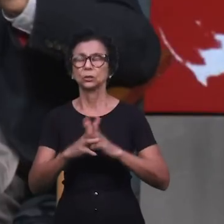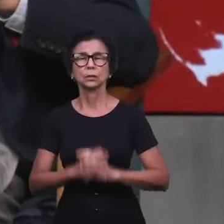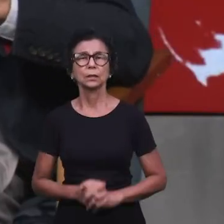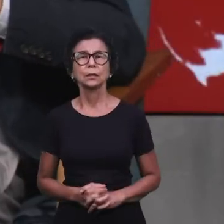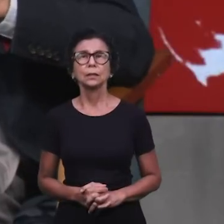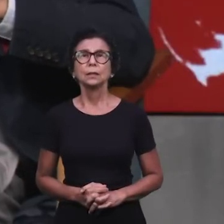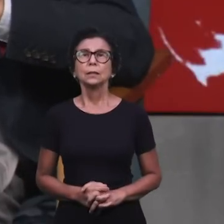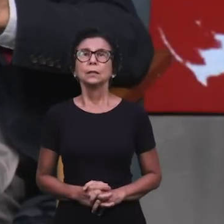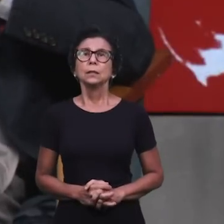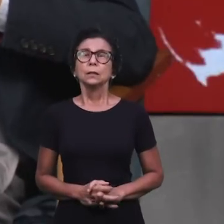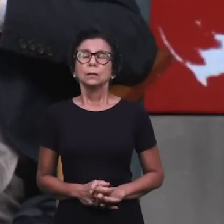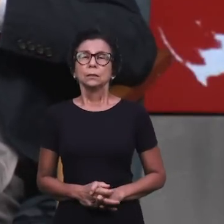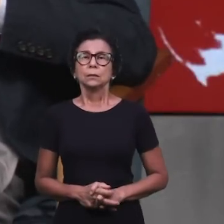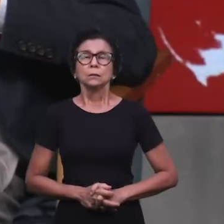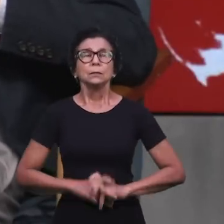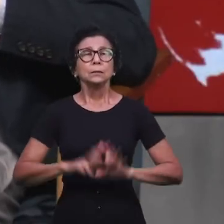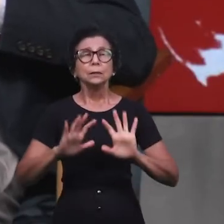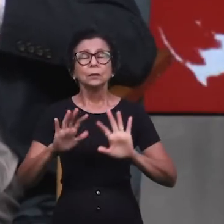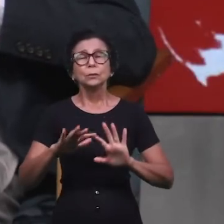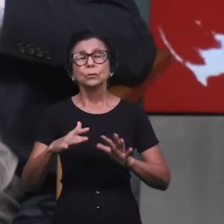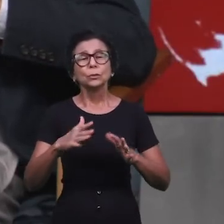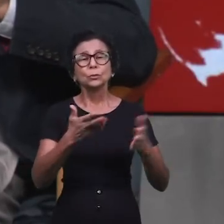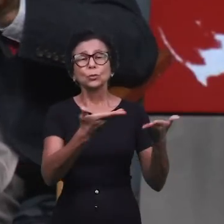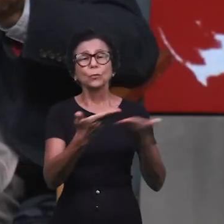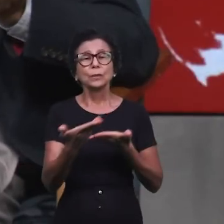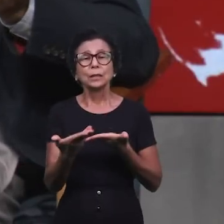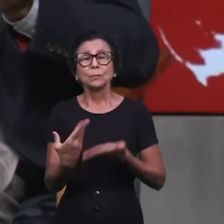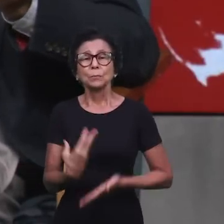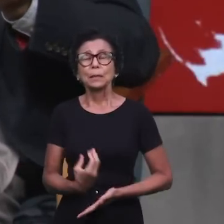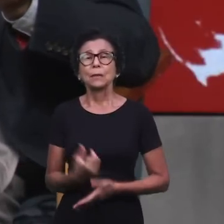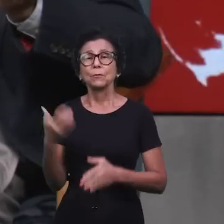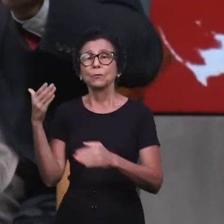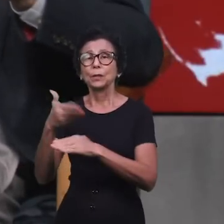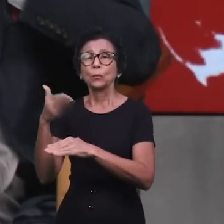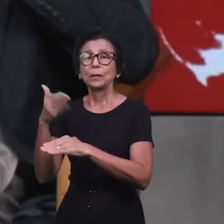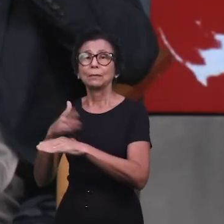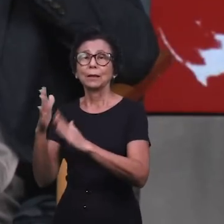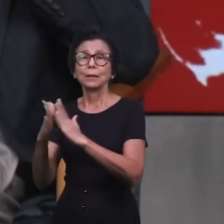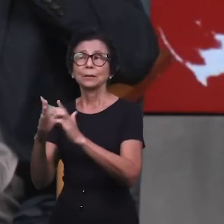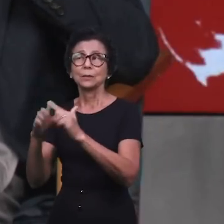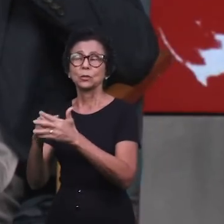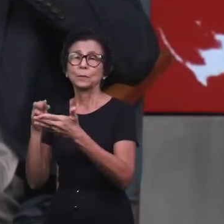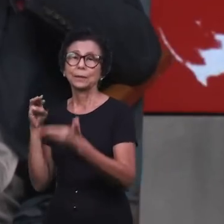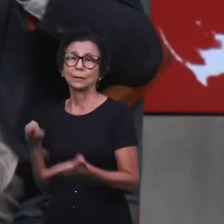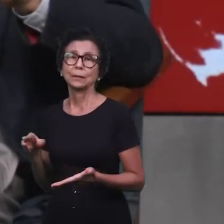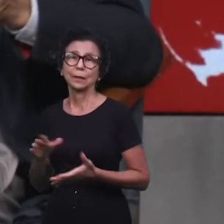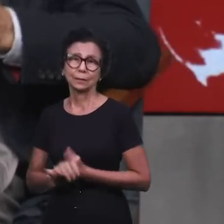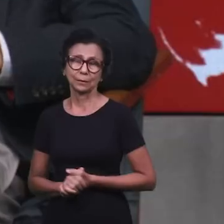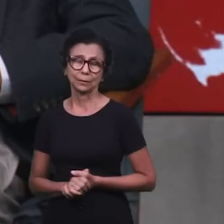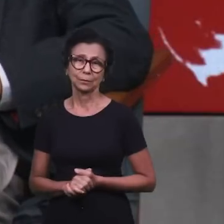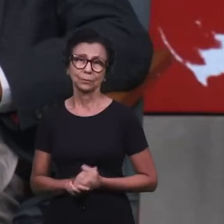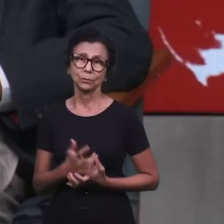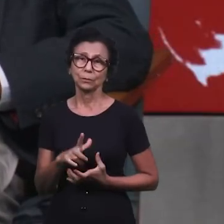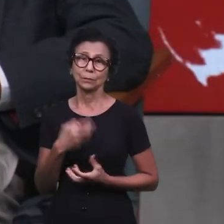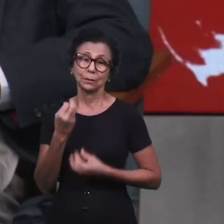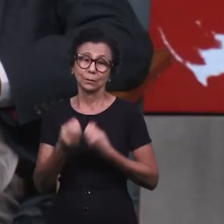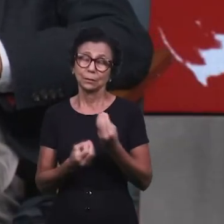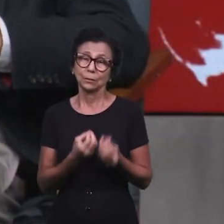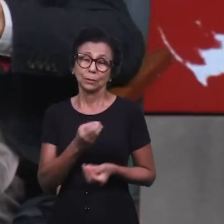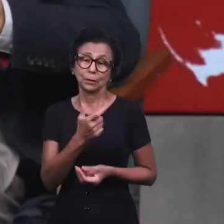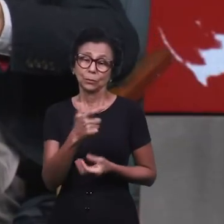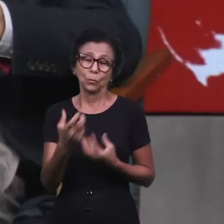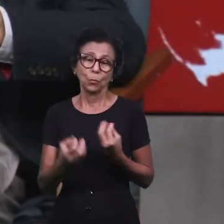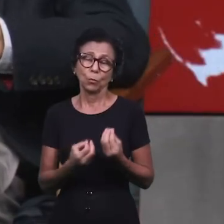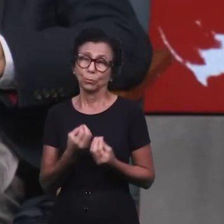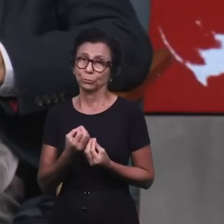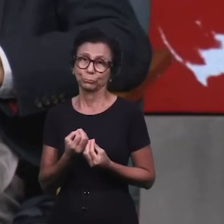chamando as pessoas para virem para a Igreja Cristã Maranata, até porque nós não temos nem suporte para isso. Mas para